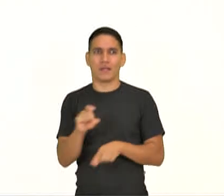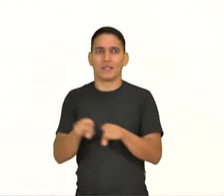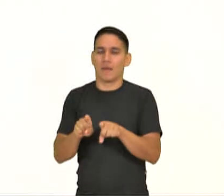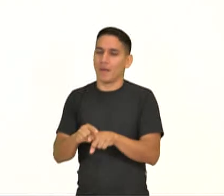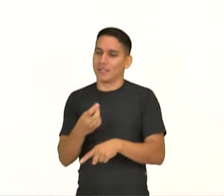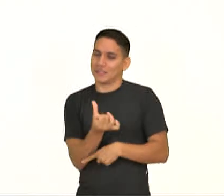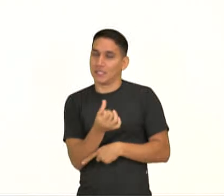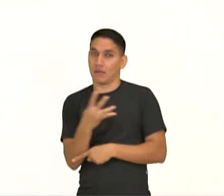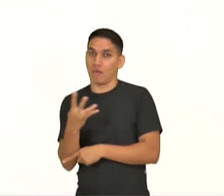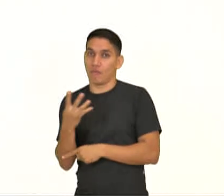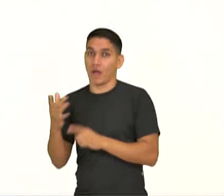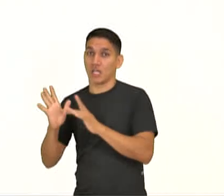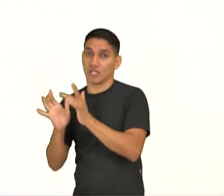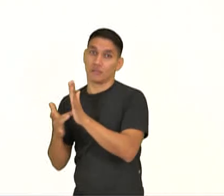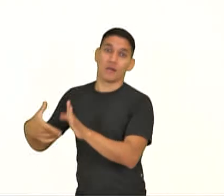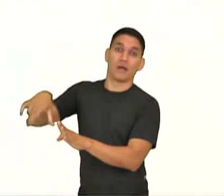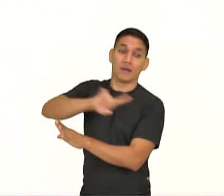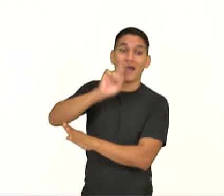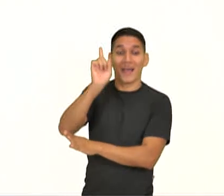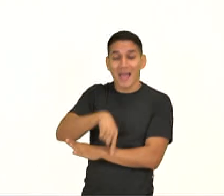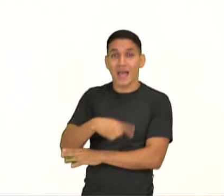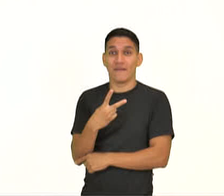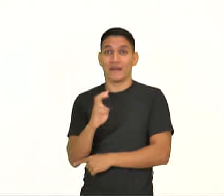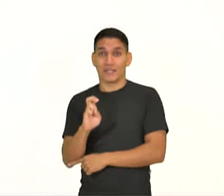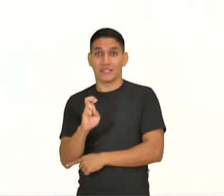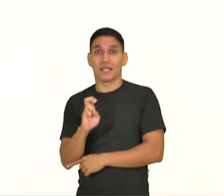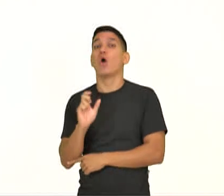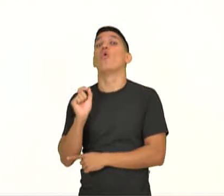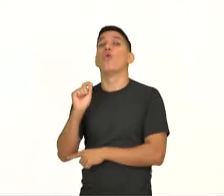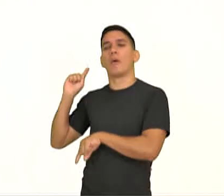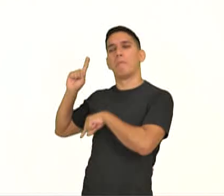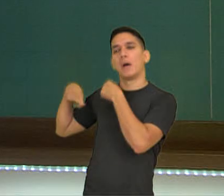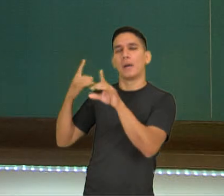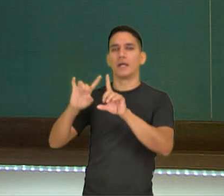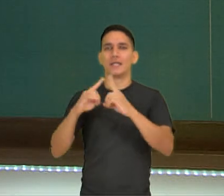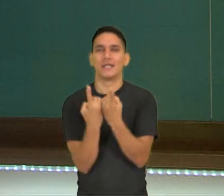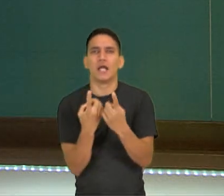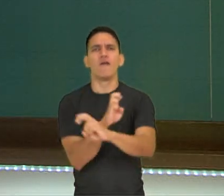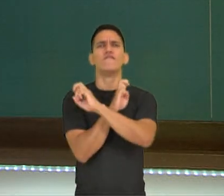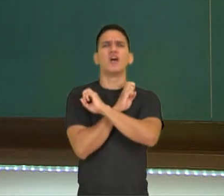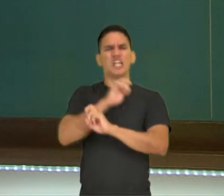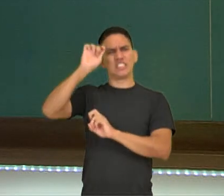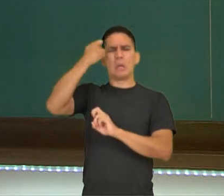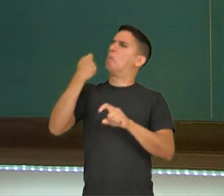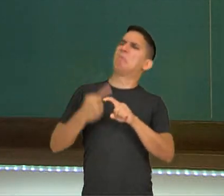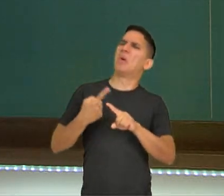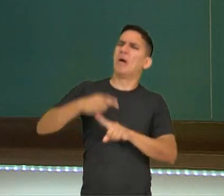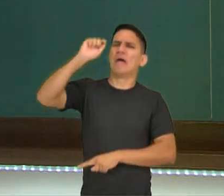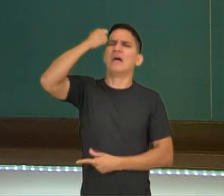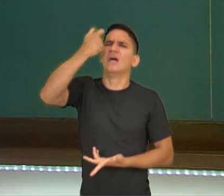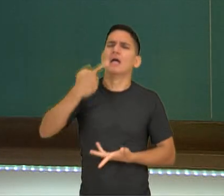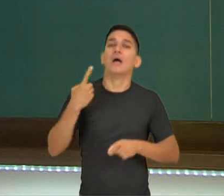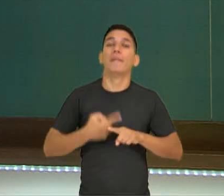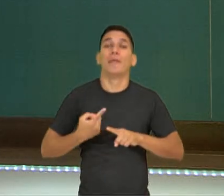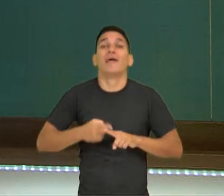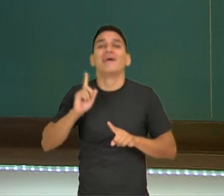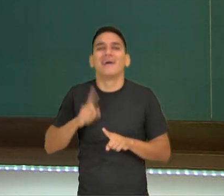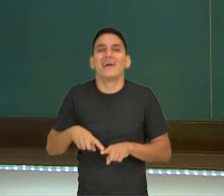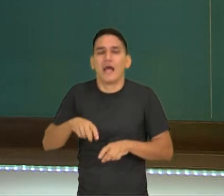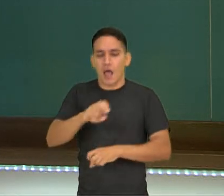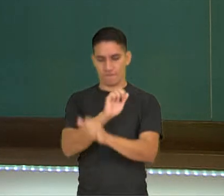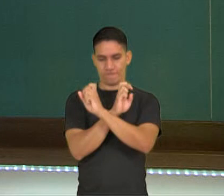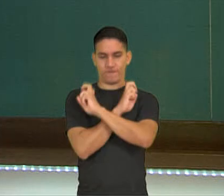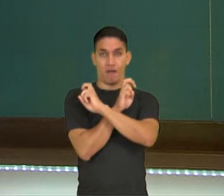são chamados 25ª dinastia, chamados de faraós negros. Por que faraós negros? Usavam a expressão